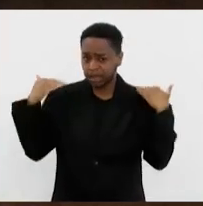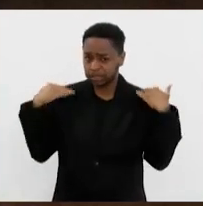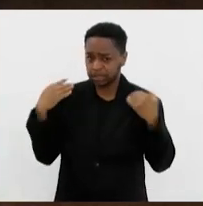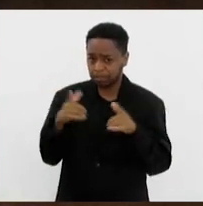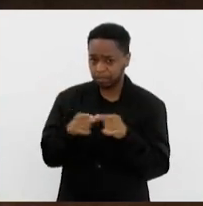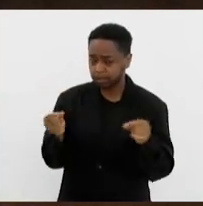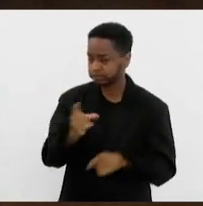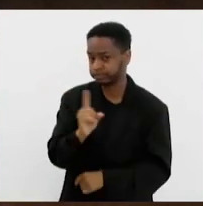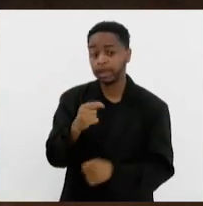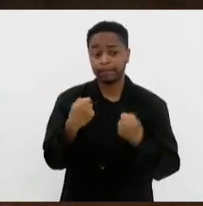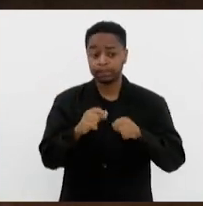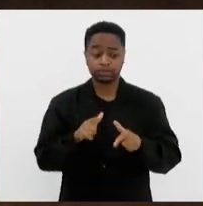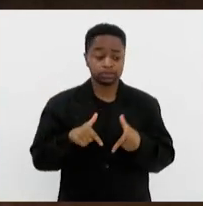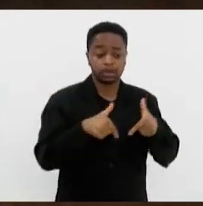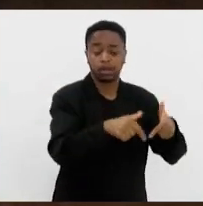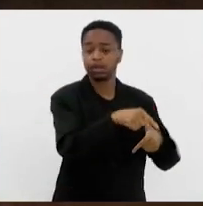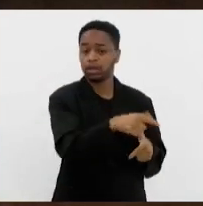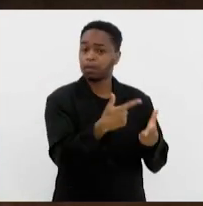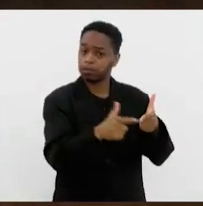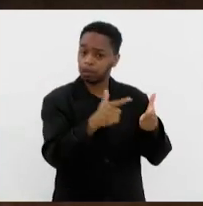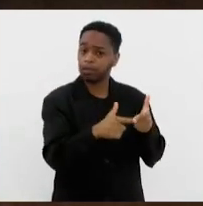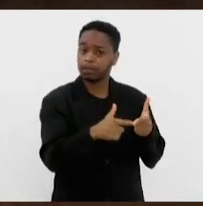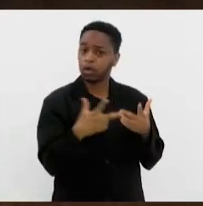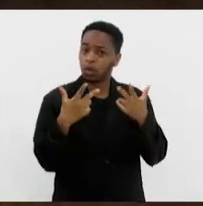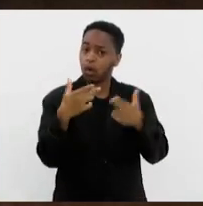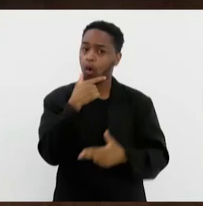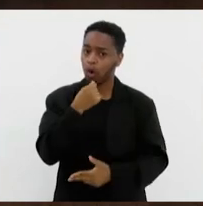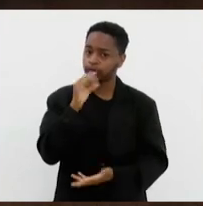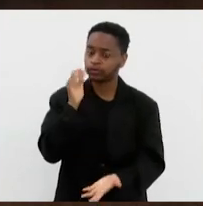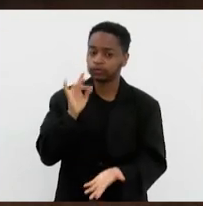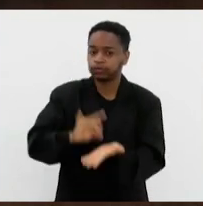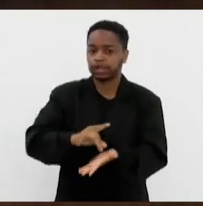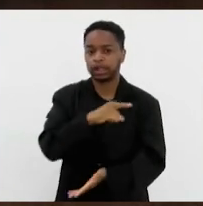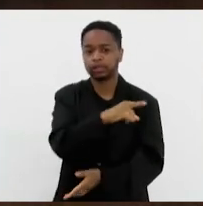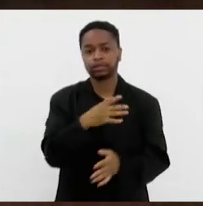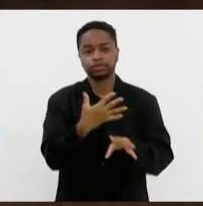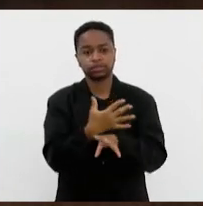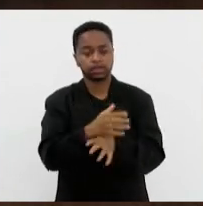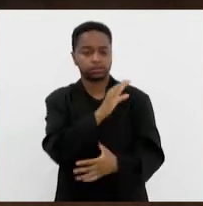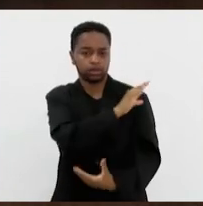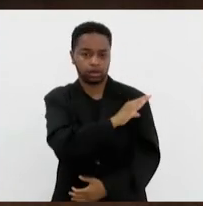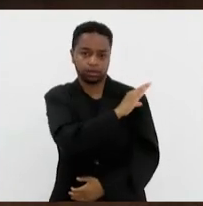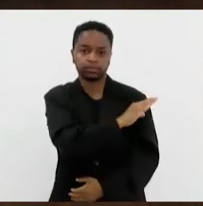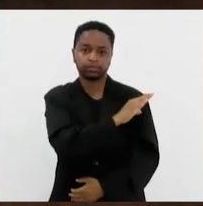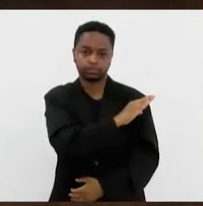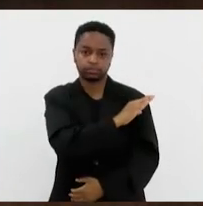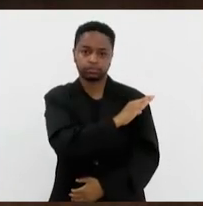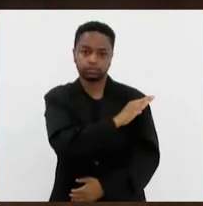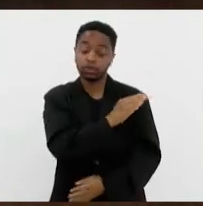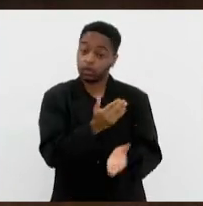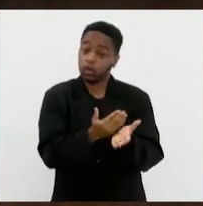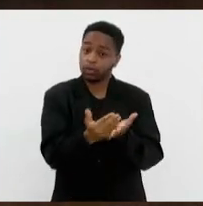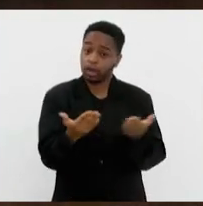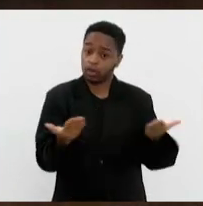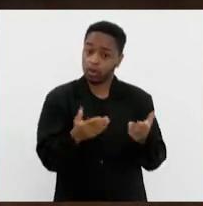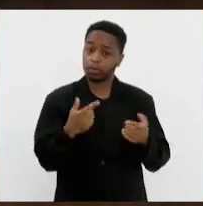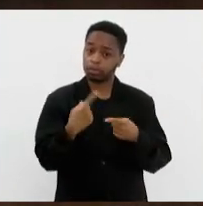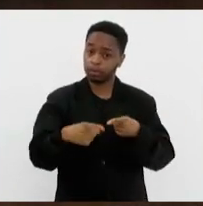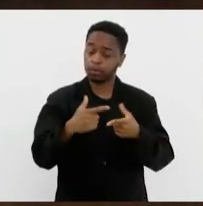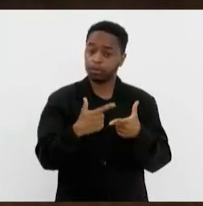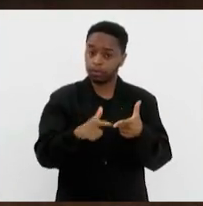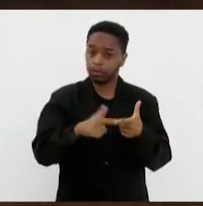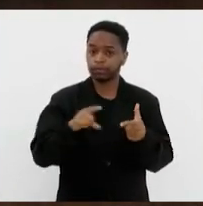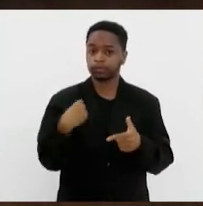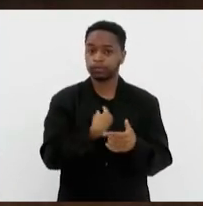deveria enfrentar os problemas como homem da cidade de Campos dos Goytacazes, a começar por esse que nós